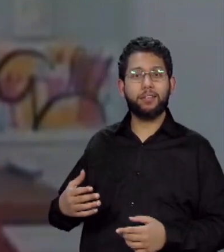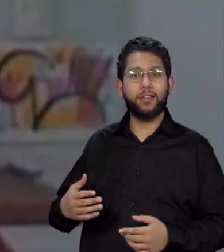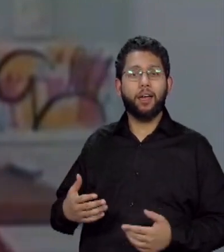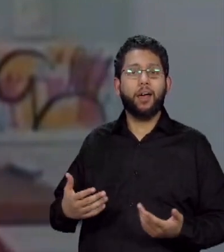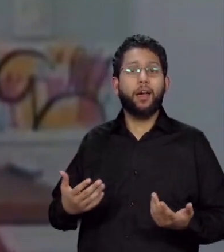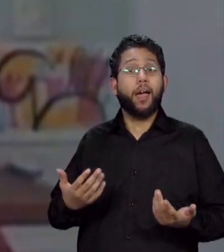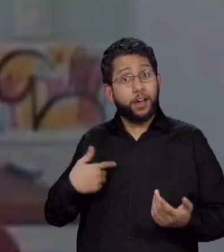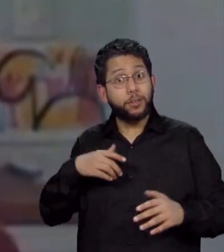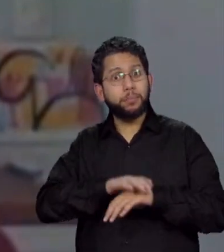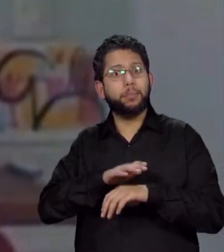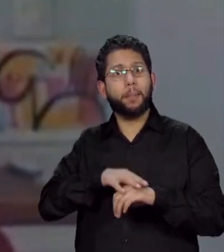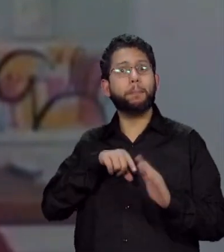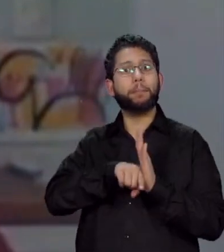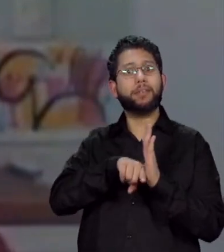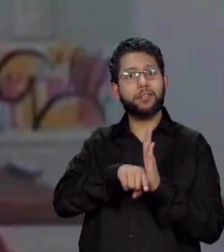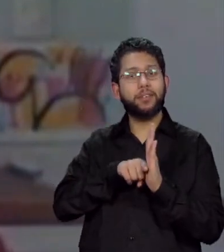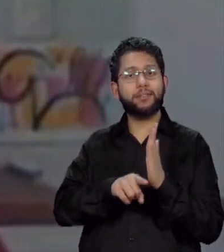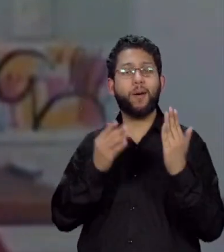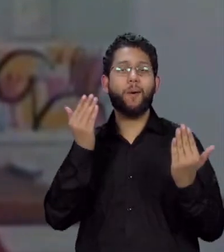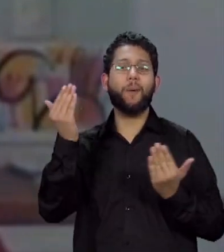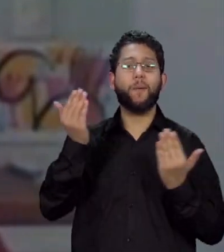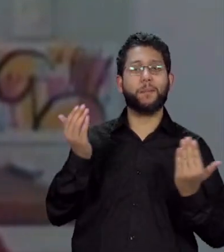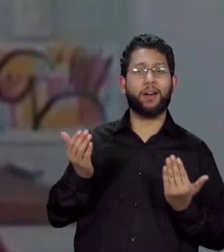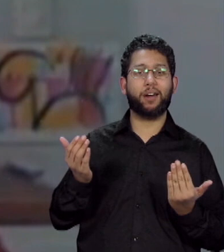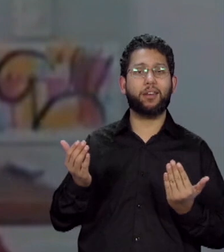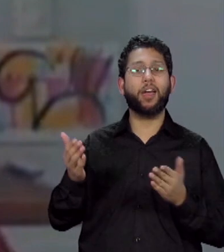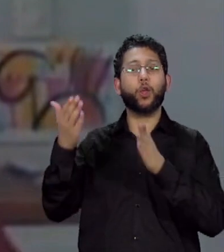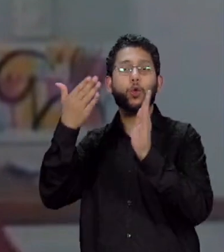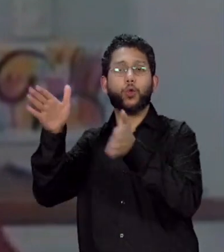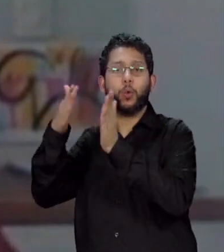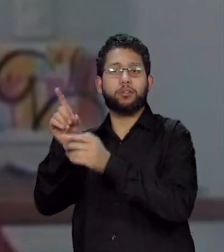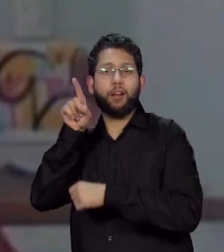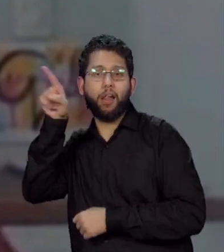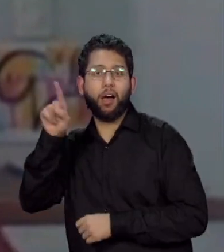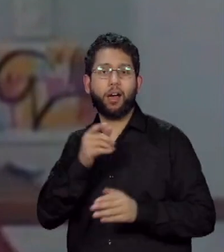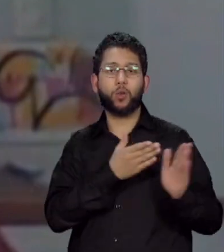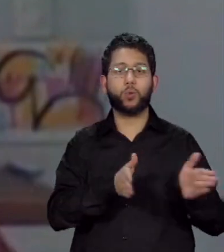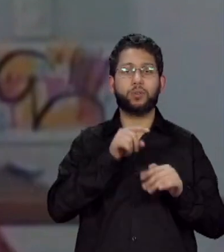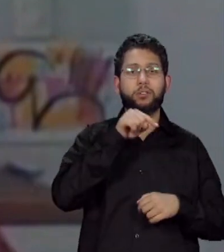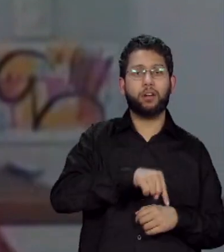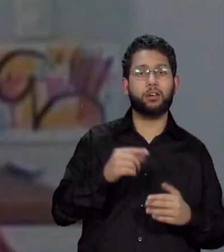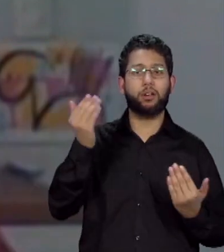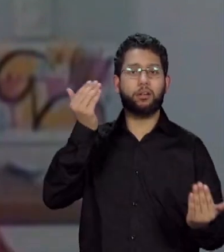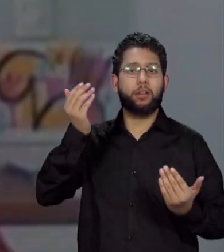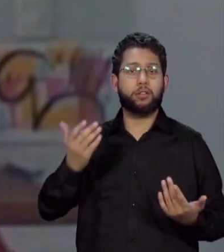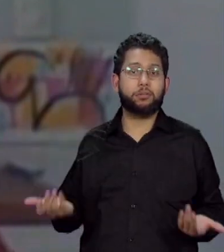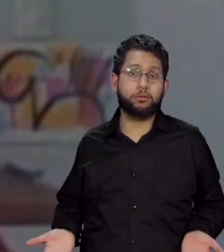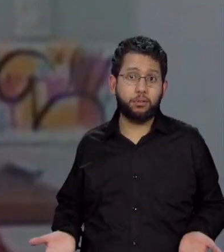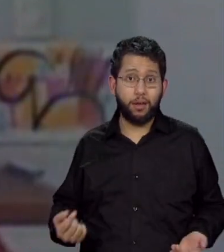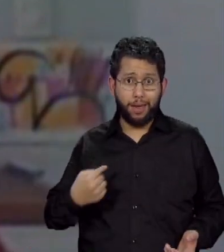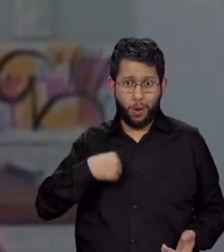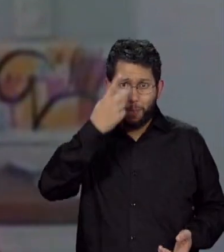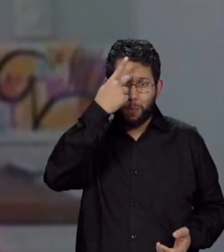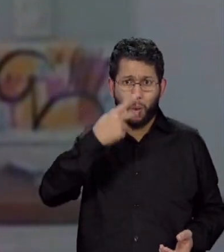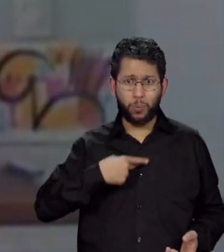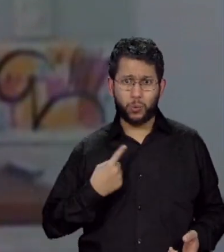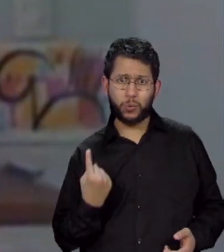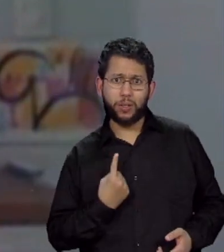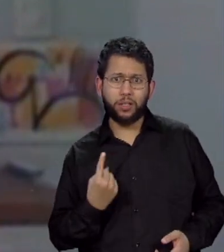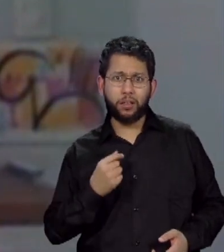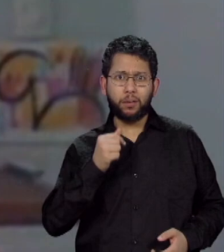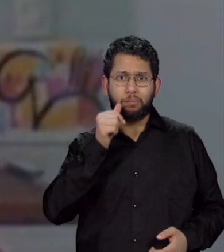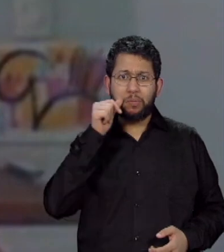Pesquisa internacional comparativa sobre indústria, né? É uma pesquisa que eu jamais poderia fazer se eu pensasse só em